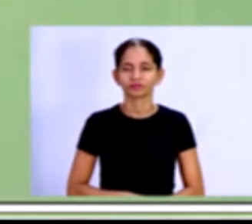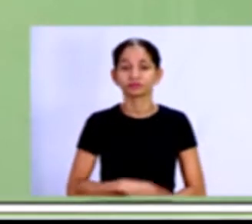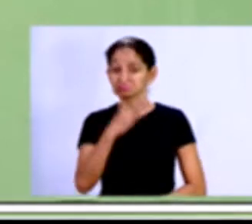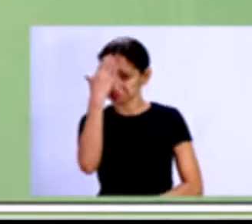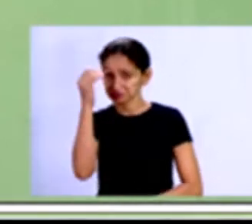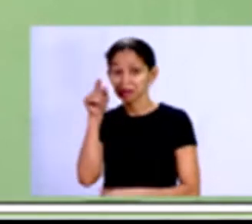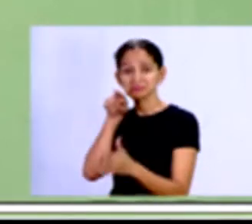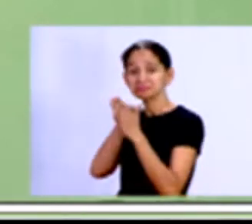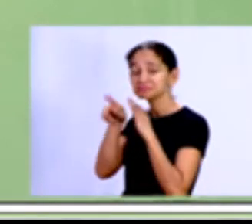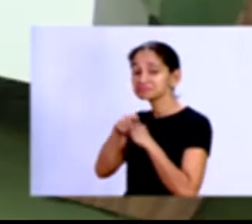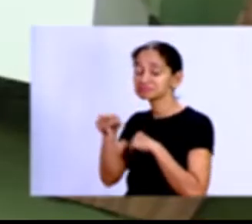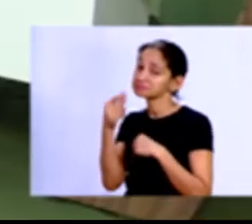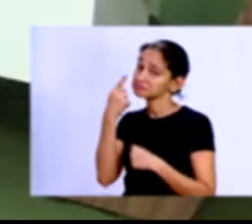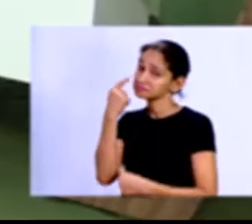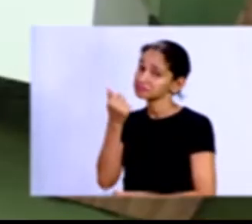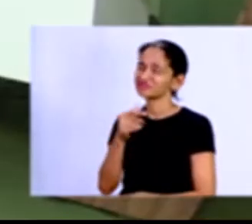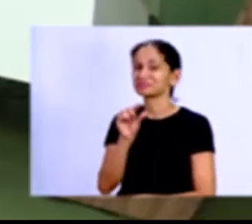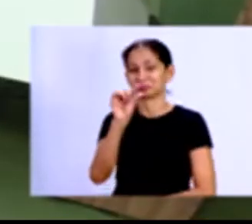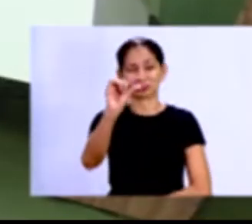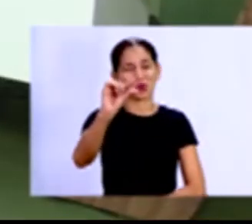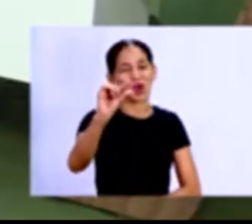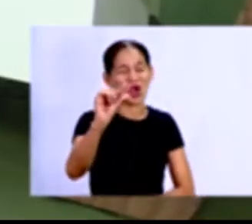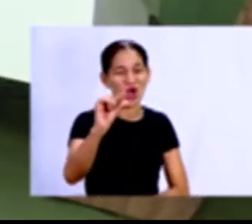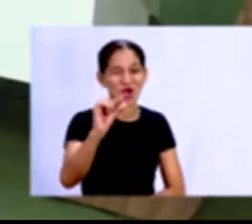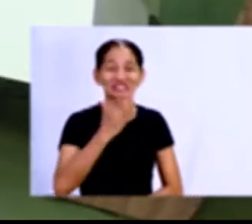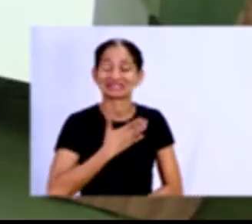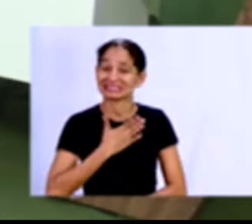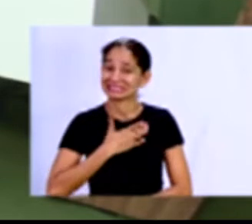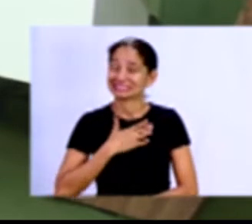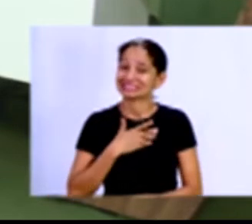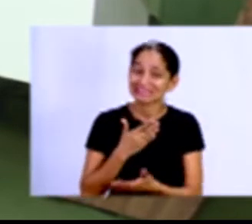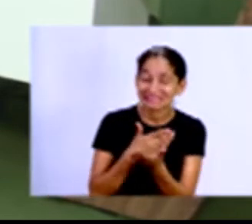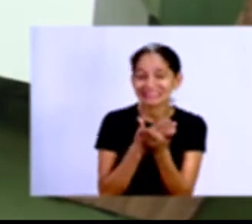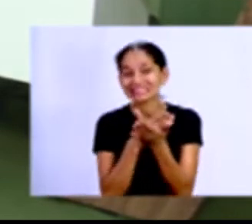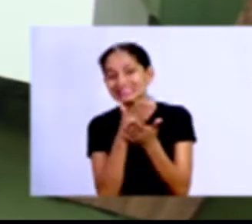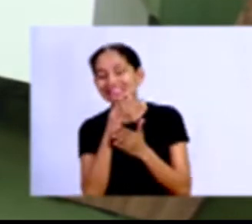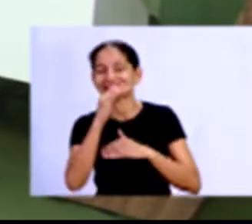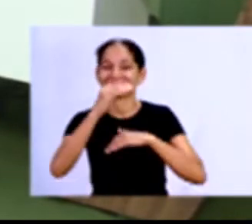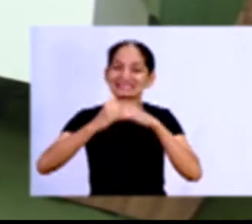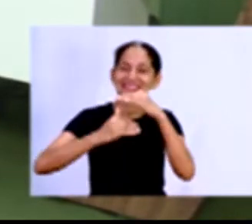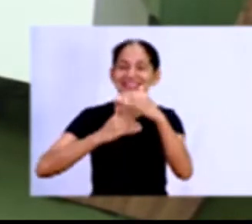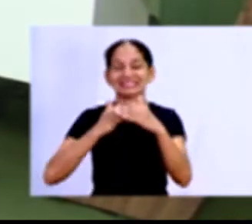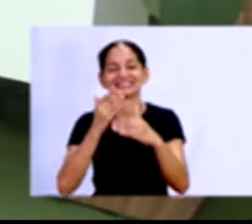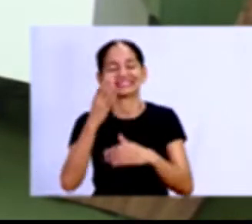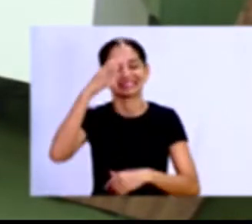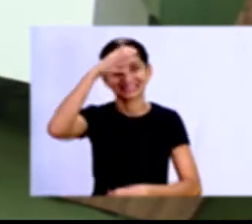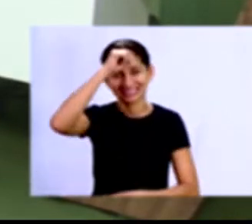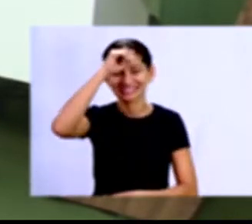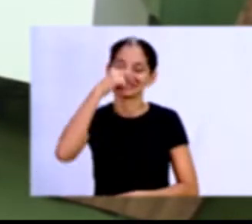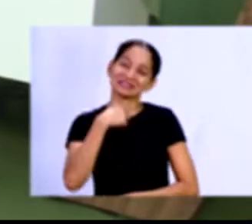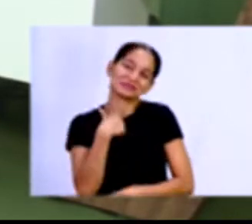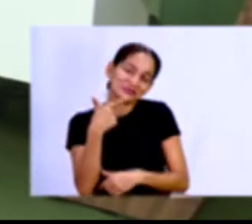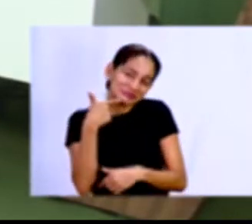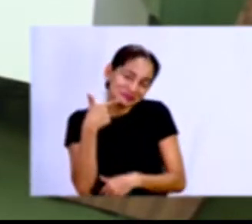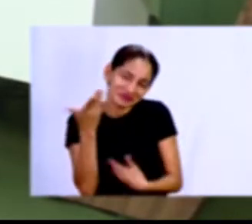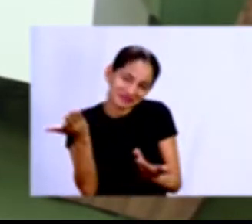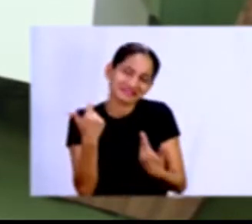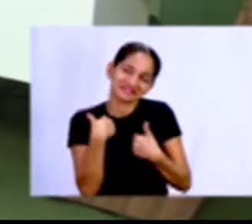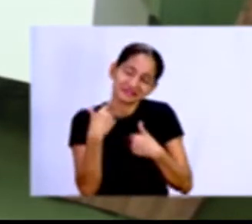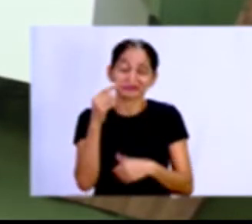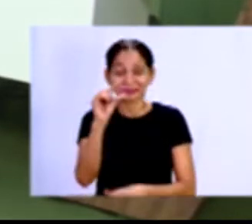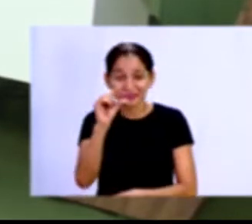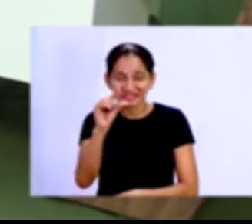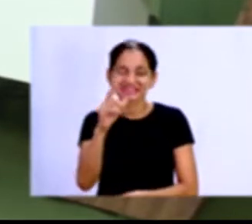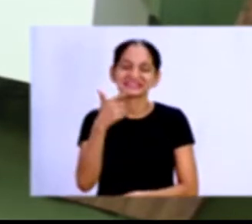Sabe, professor? Um pouquinho. Estou em processo de aprendizado ainda, mas... Nós todos, né? Um